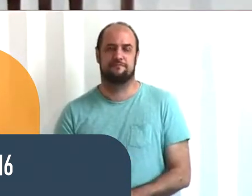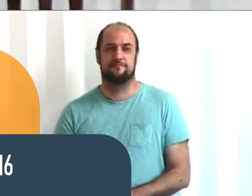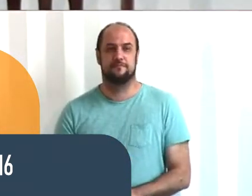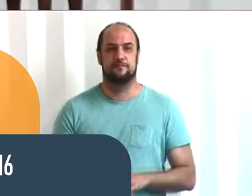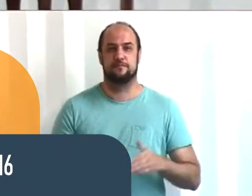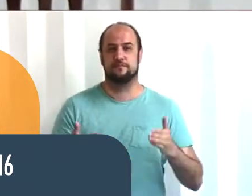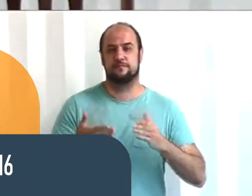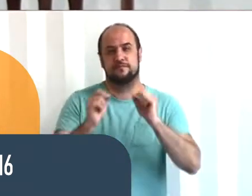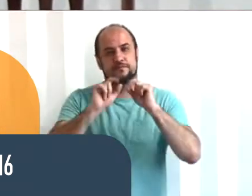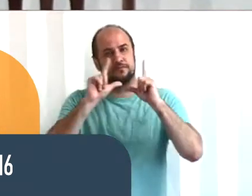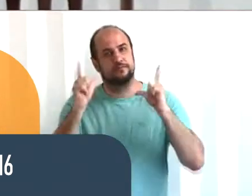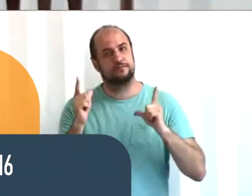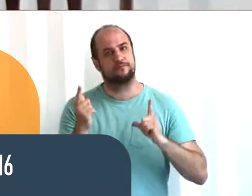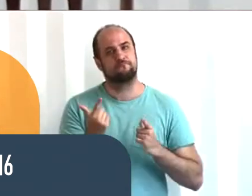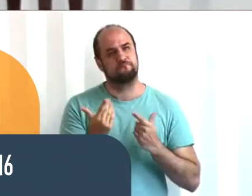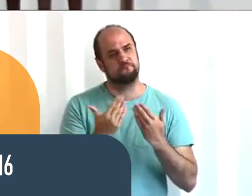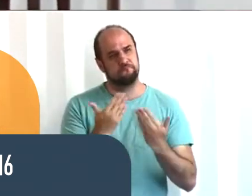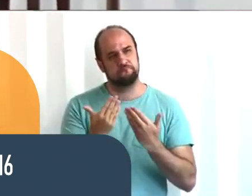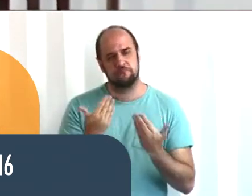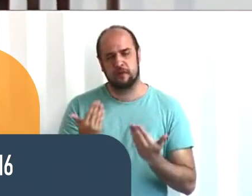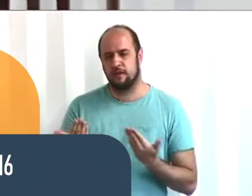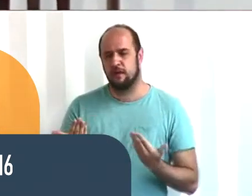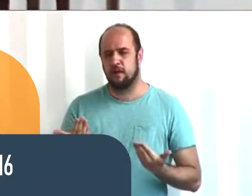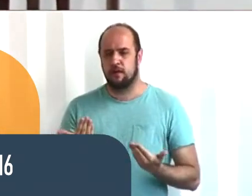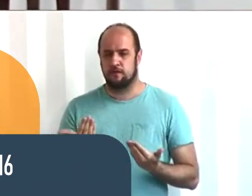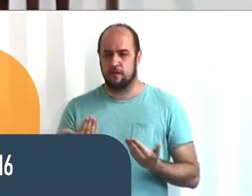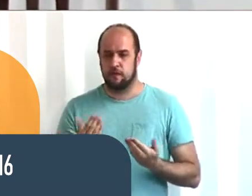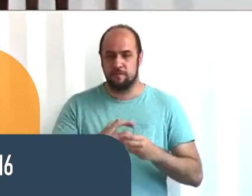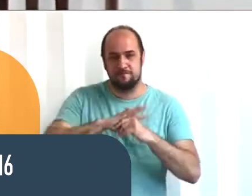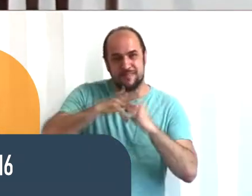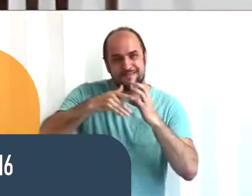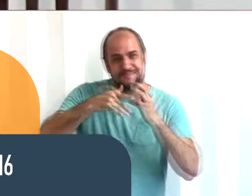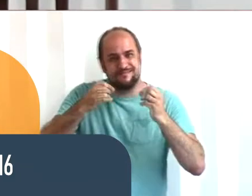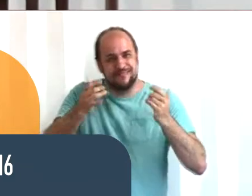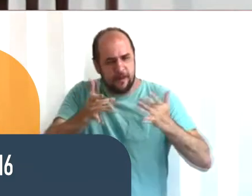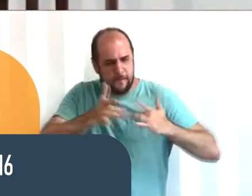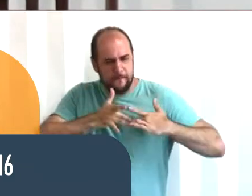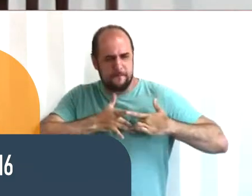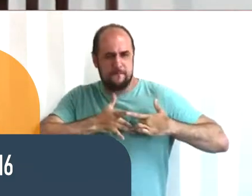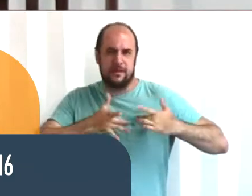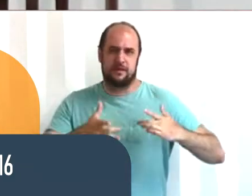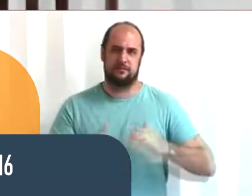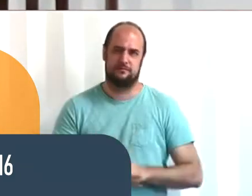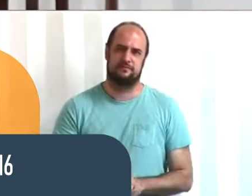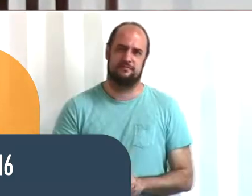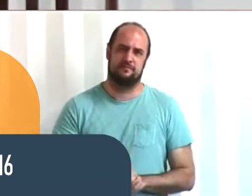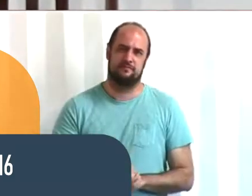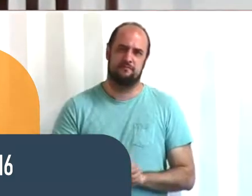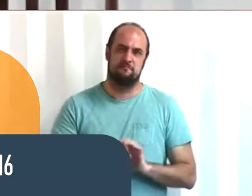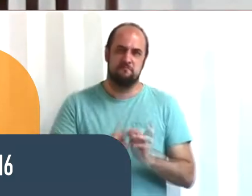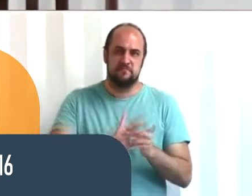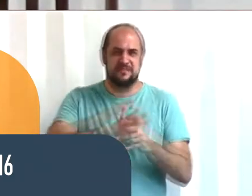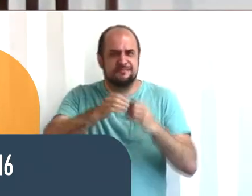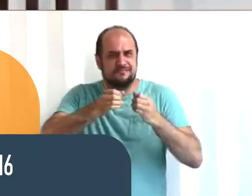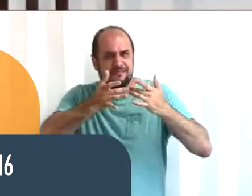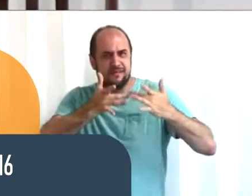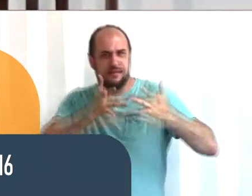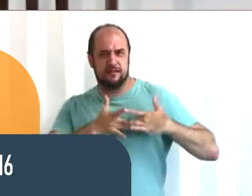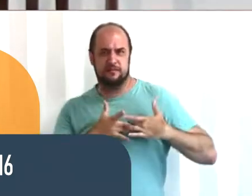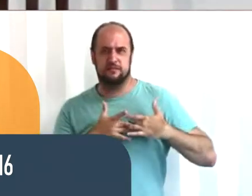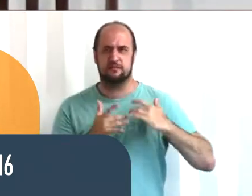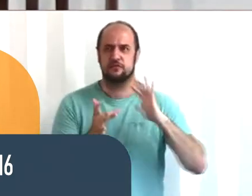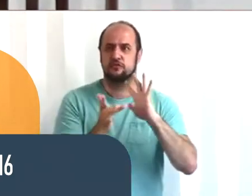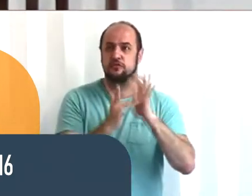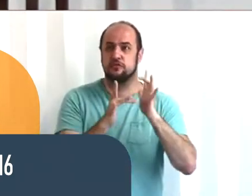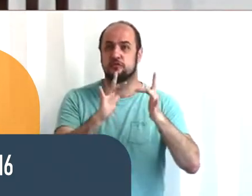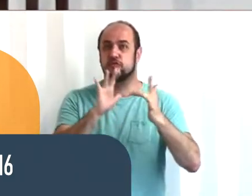Falarei nessa manhã sobre o tema O Mistério da Piedade. O mistério da piedade, Jesus Cristo,